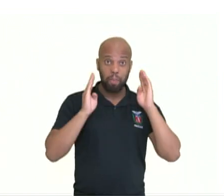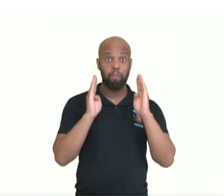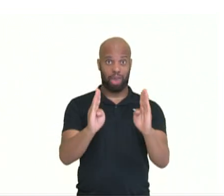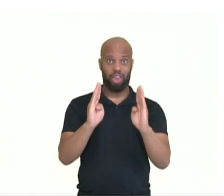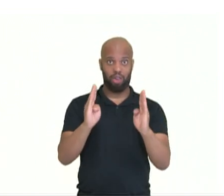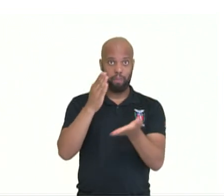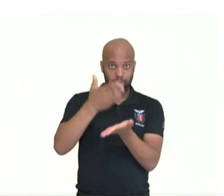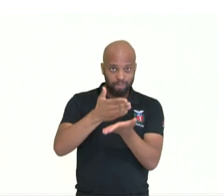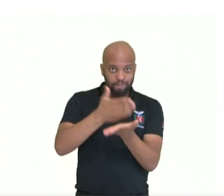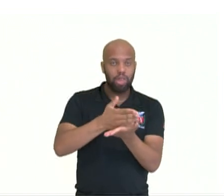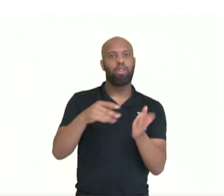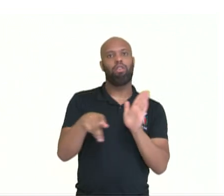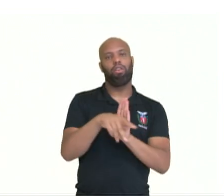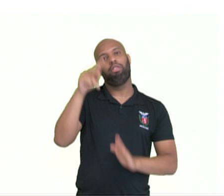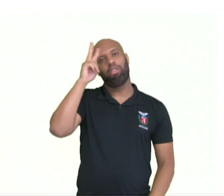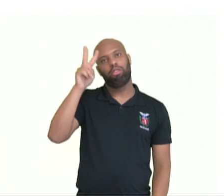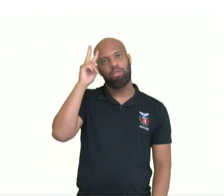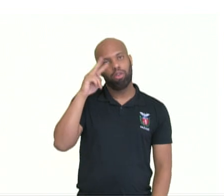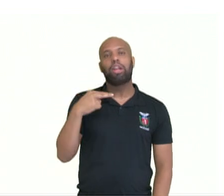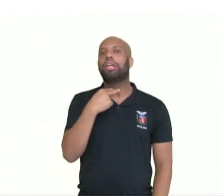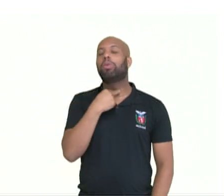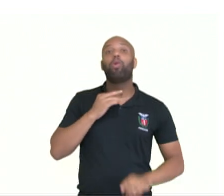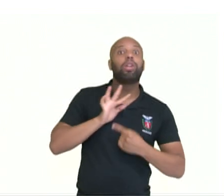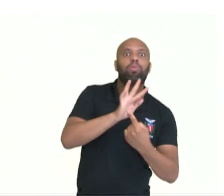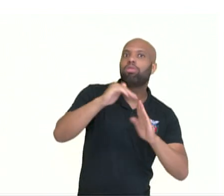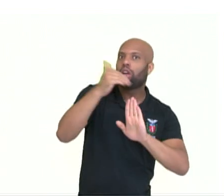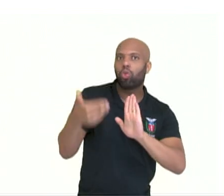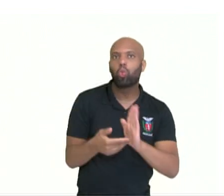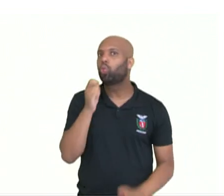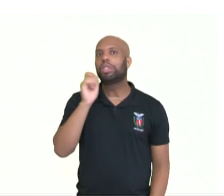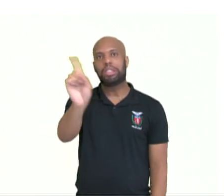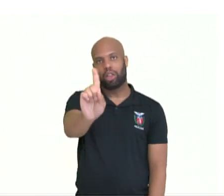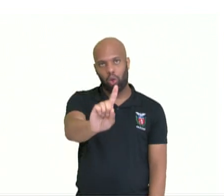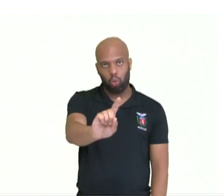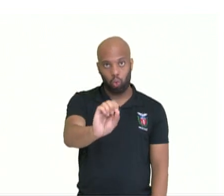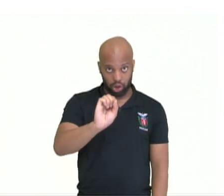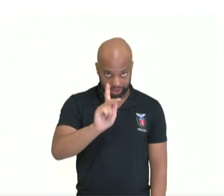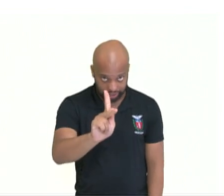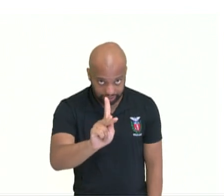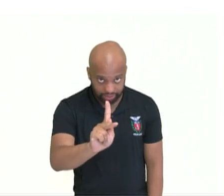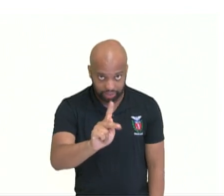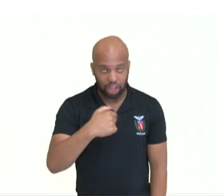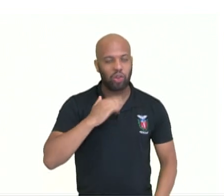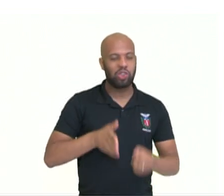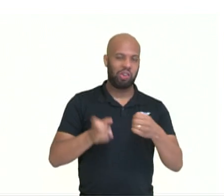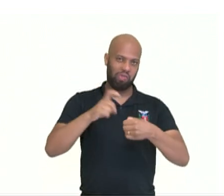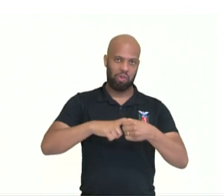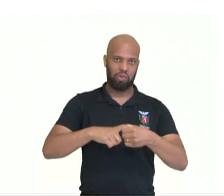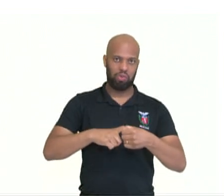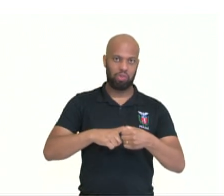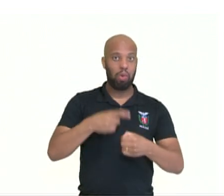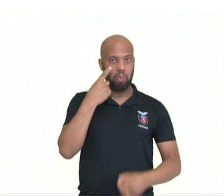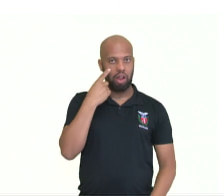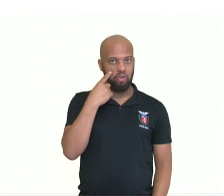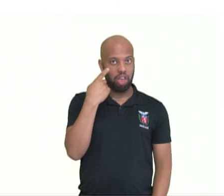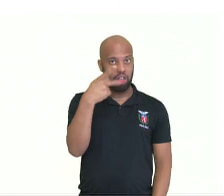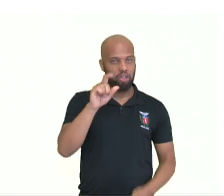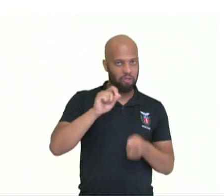Personagens. Um jovem que foge de casa e os pais. Tempo. Atual. E o